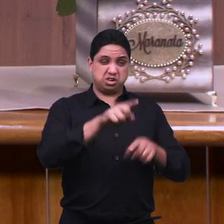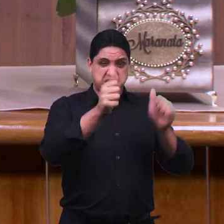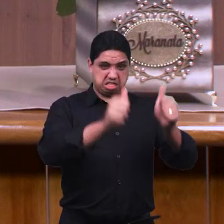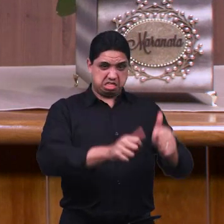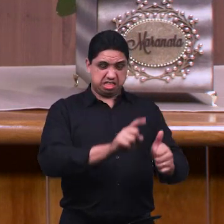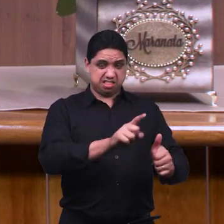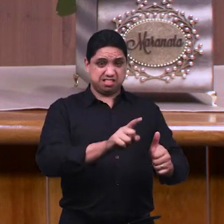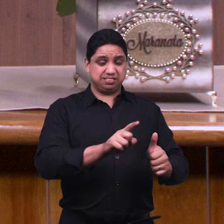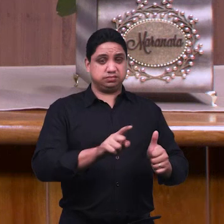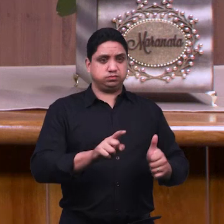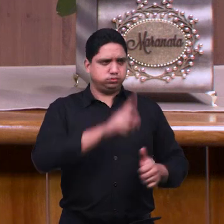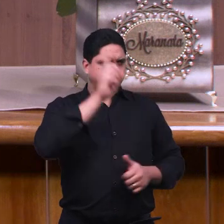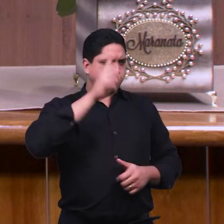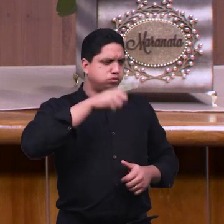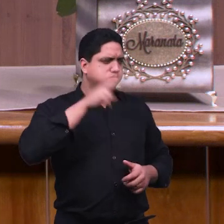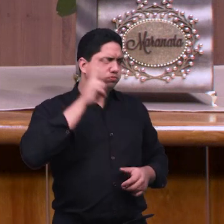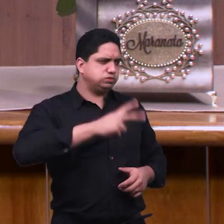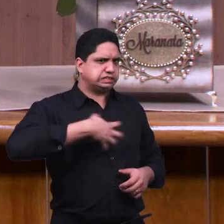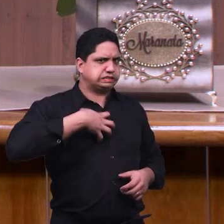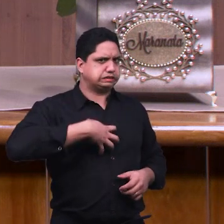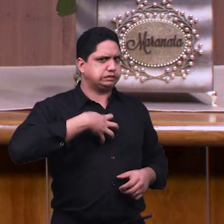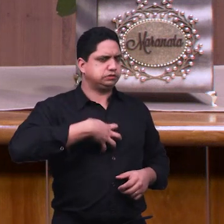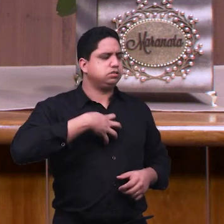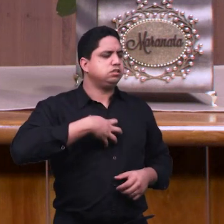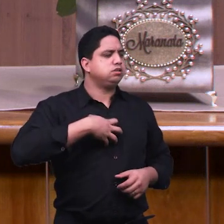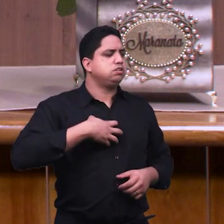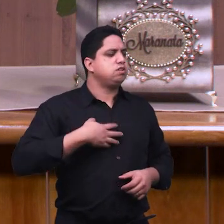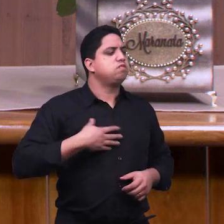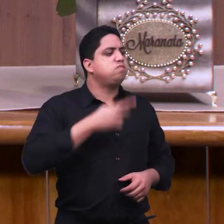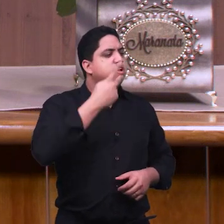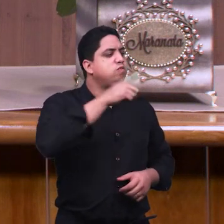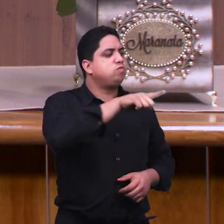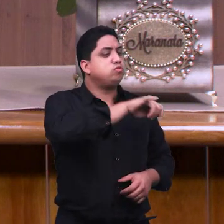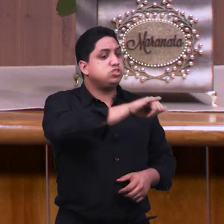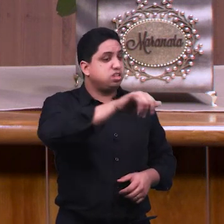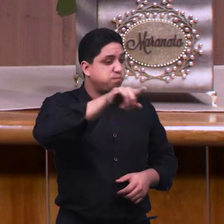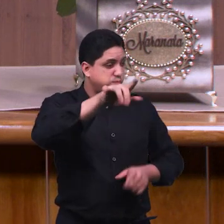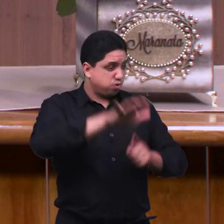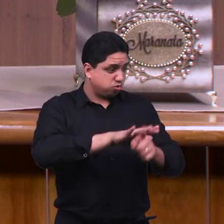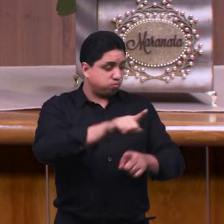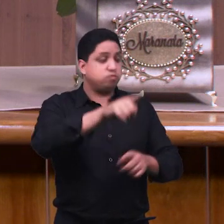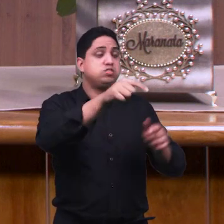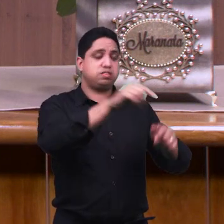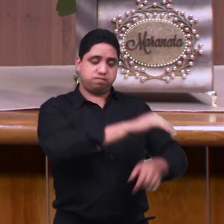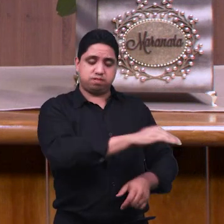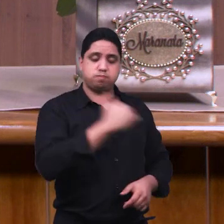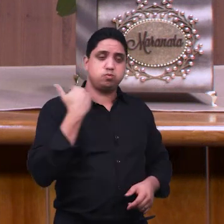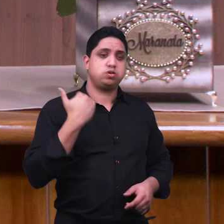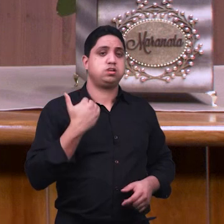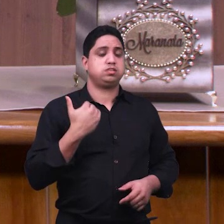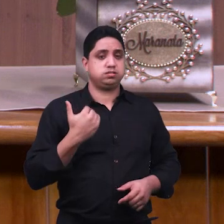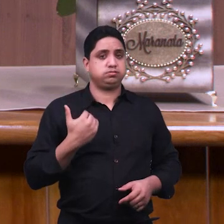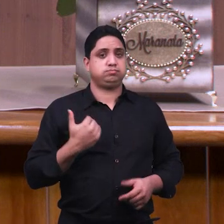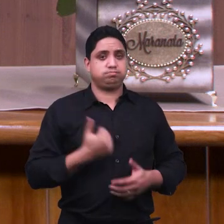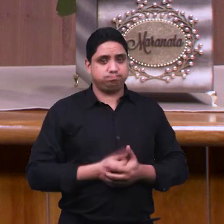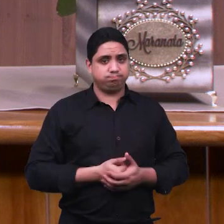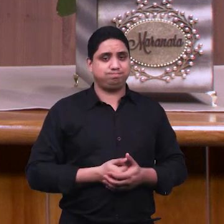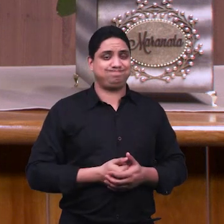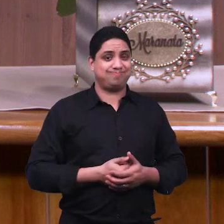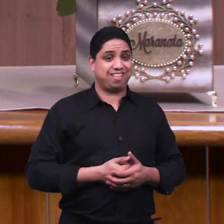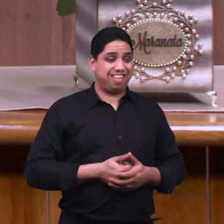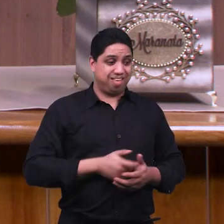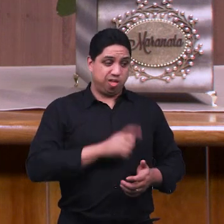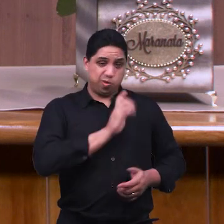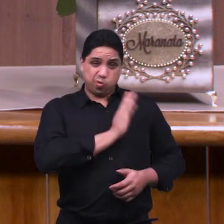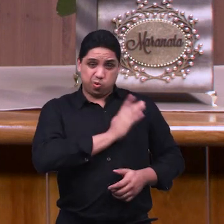Deus se aborreceu, mandou o profeta falar, por que você consultou Deus de Ecrom, você vai morrer desse jeito. Enganoso é o coração